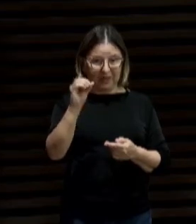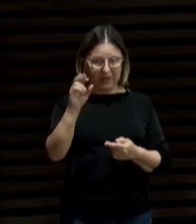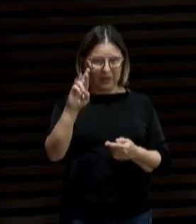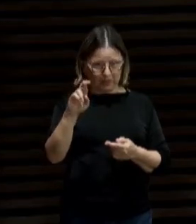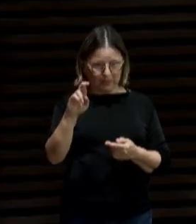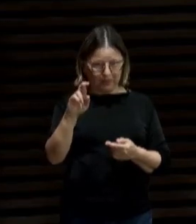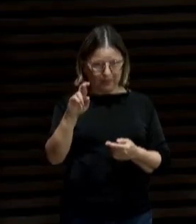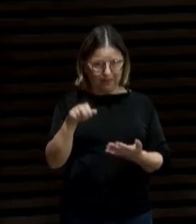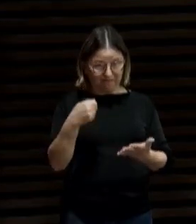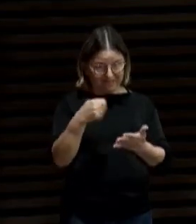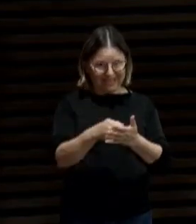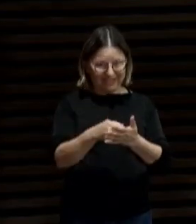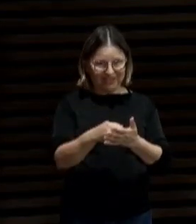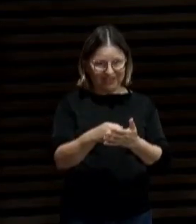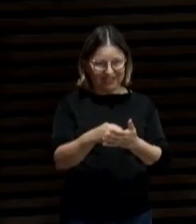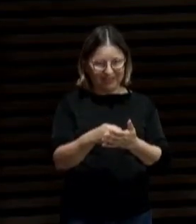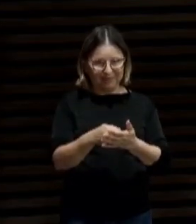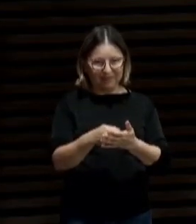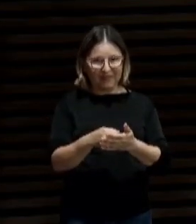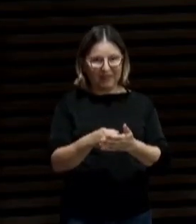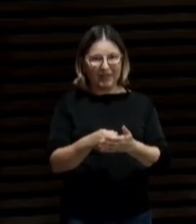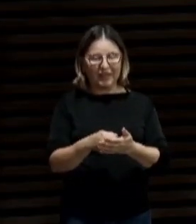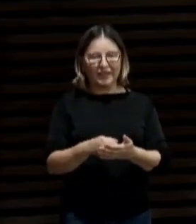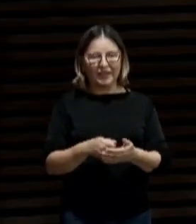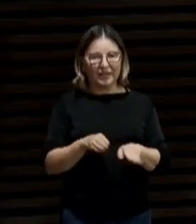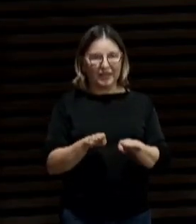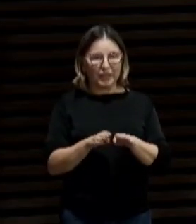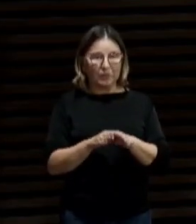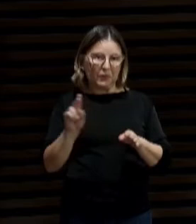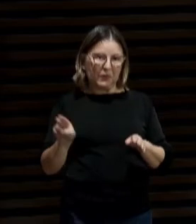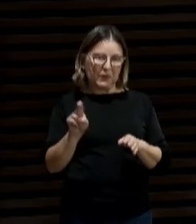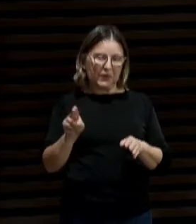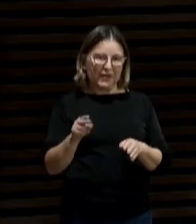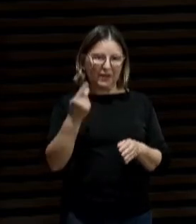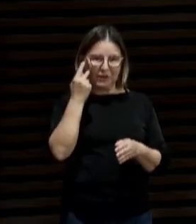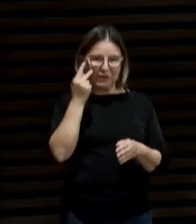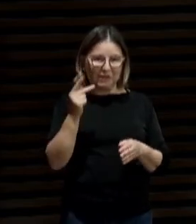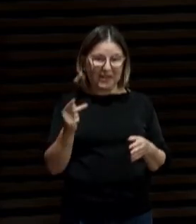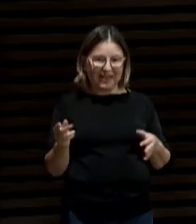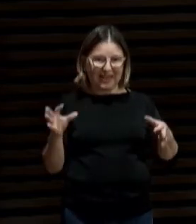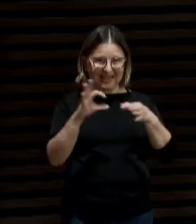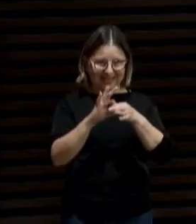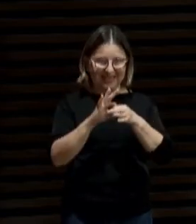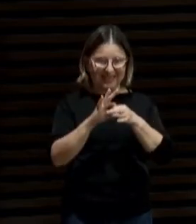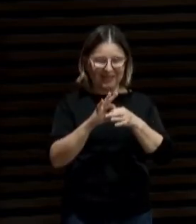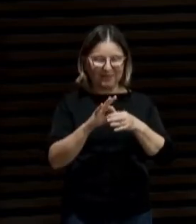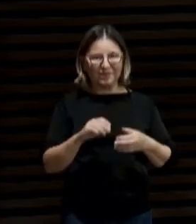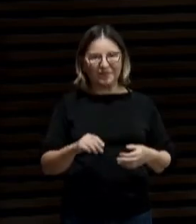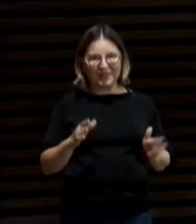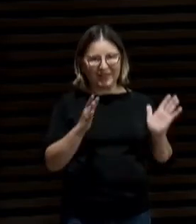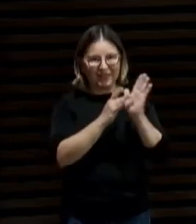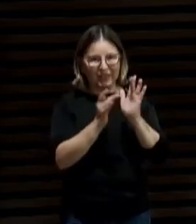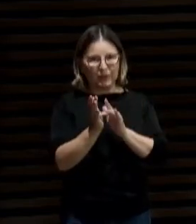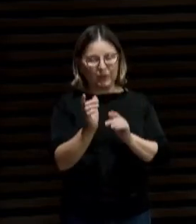Jesus Cristo é o noivo que nos comprou naquela cruz. E Ele colocou a aliança do Espírito em